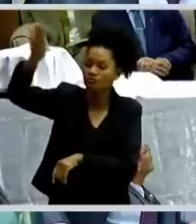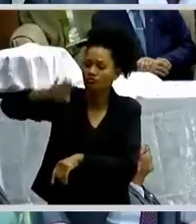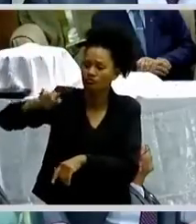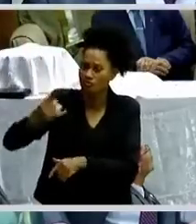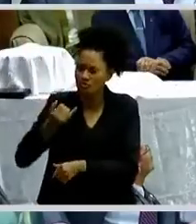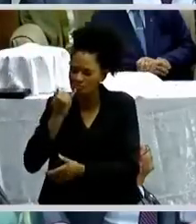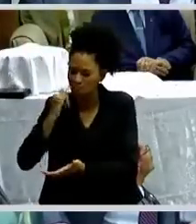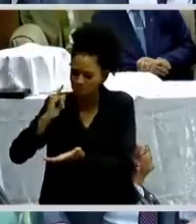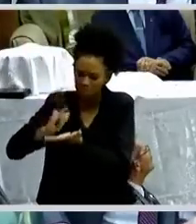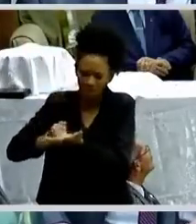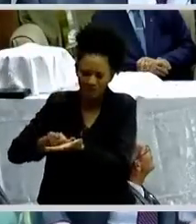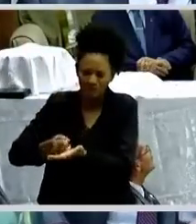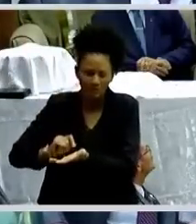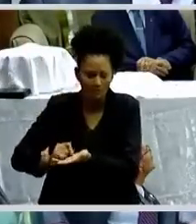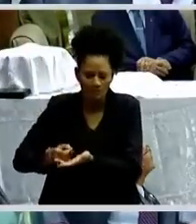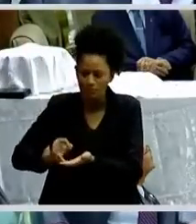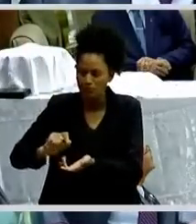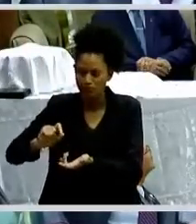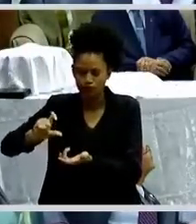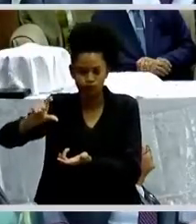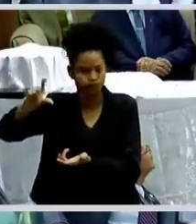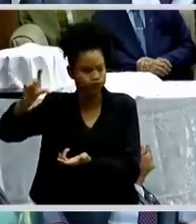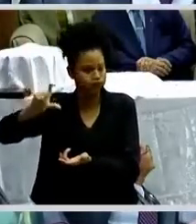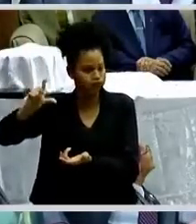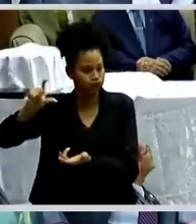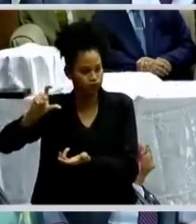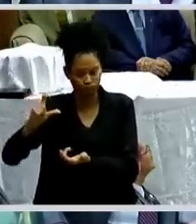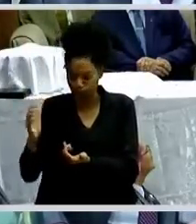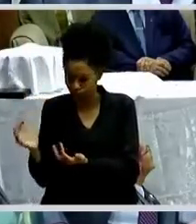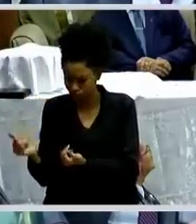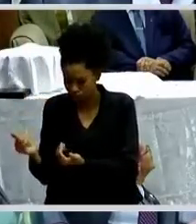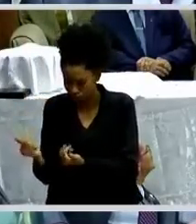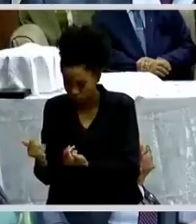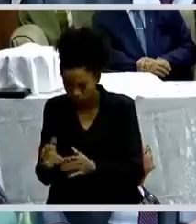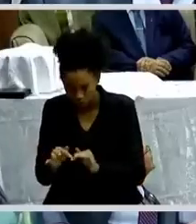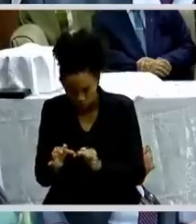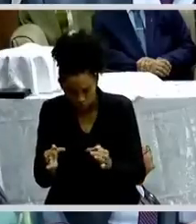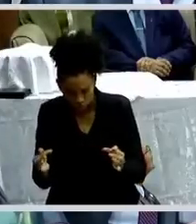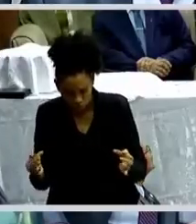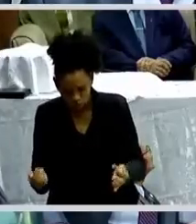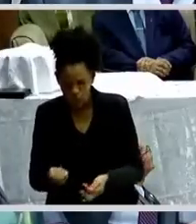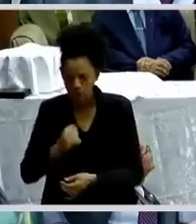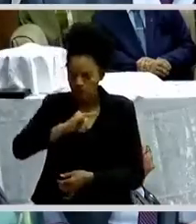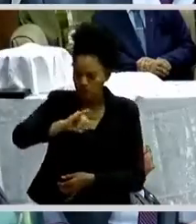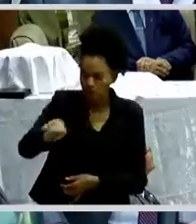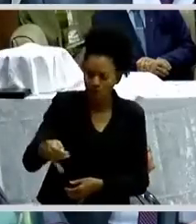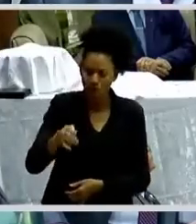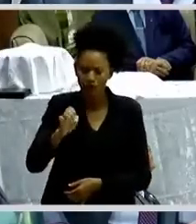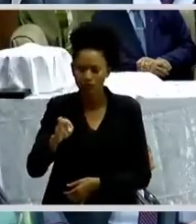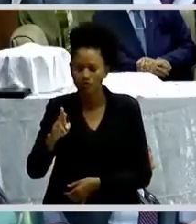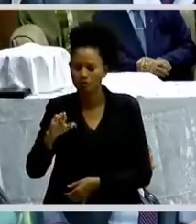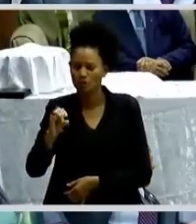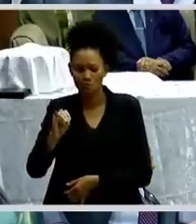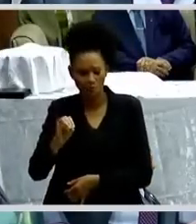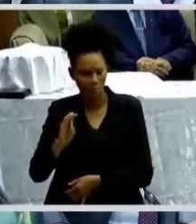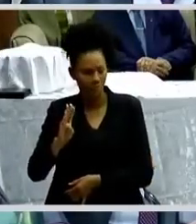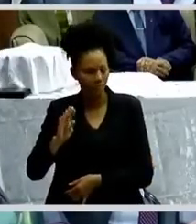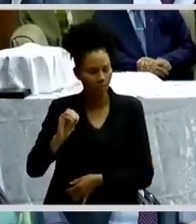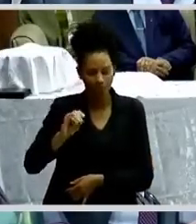grande jovem valente, subalterno, chamado Jeroboão, soube, quis